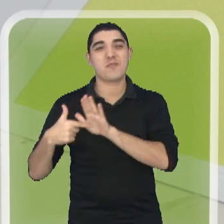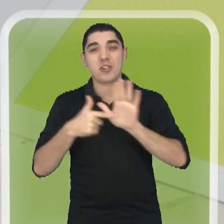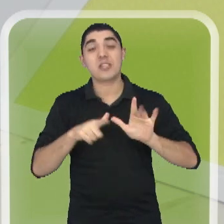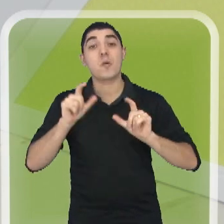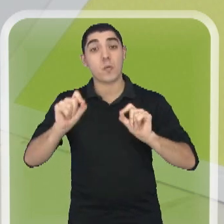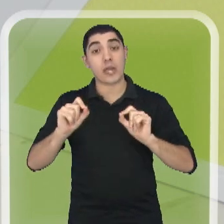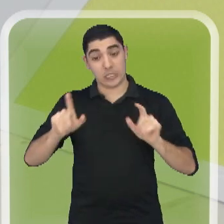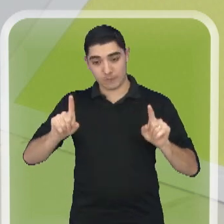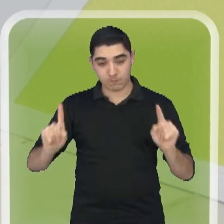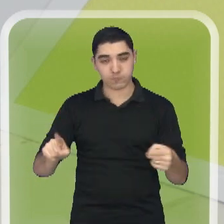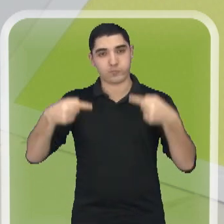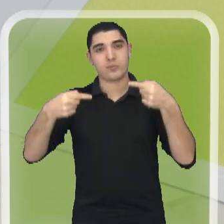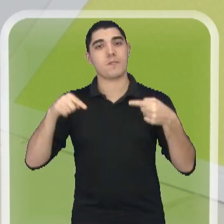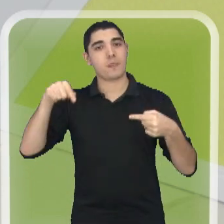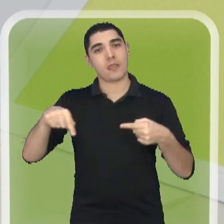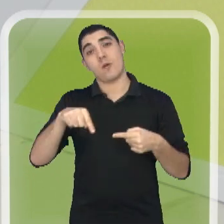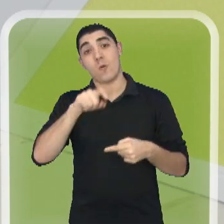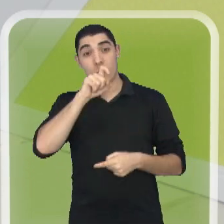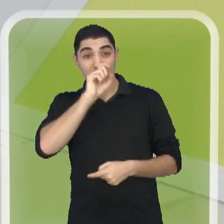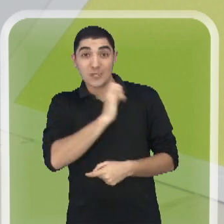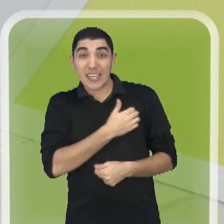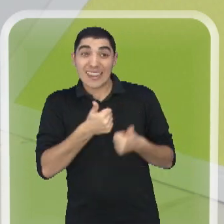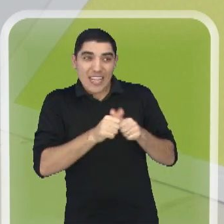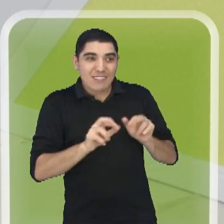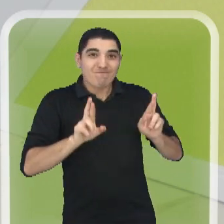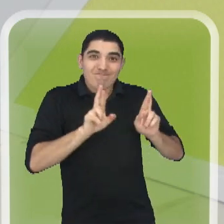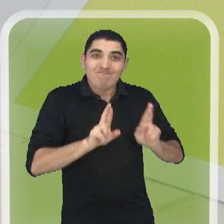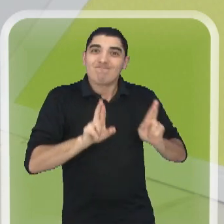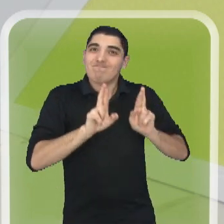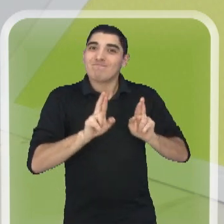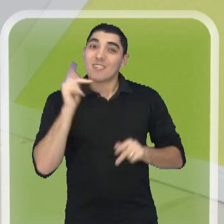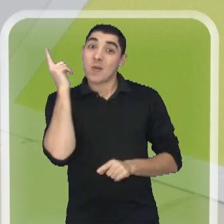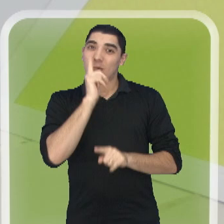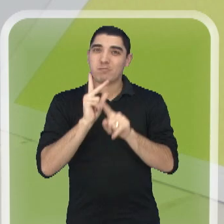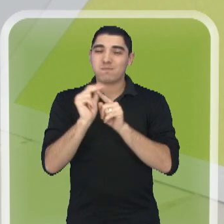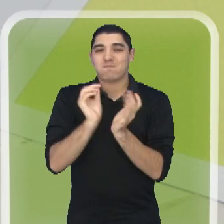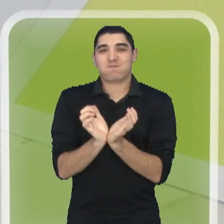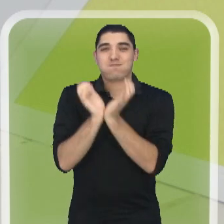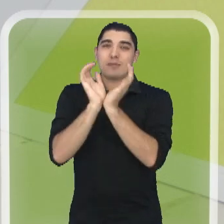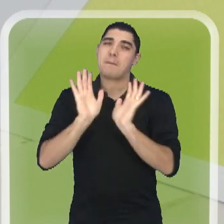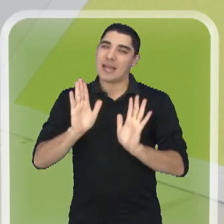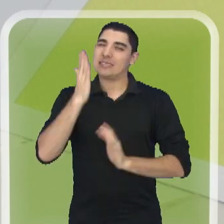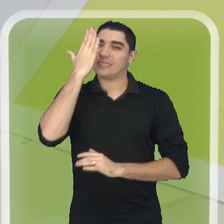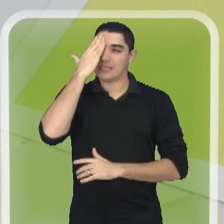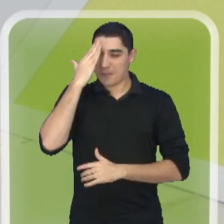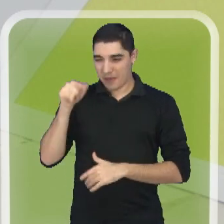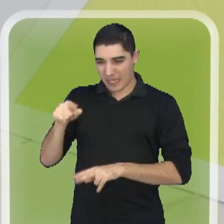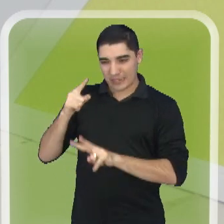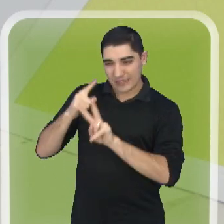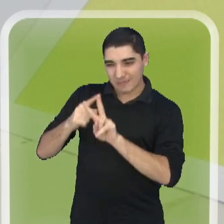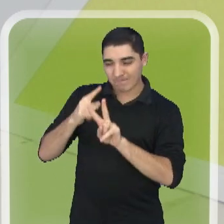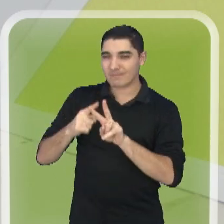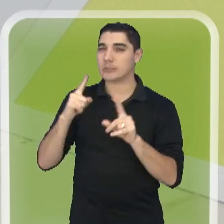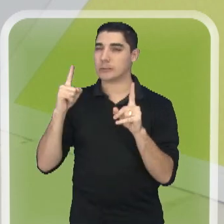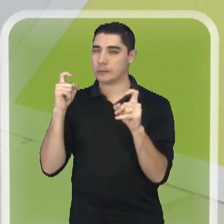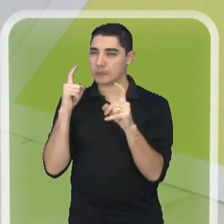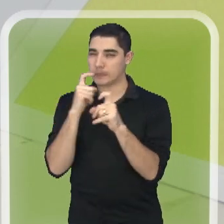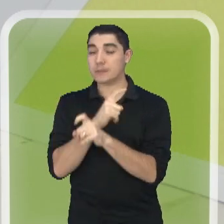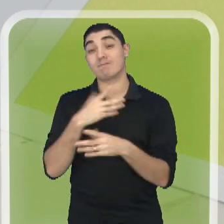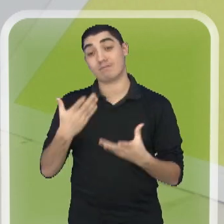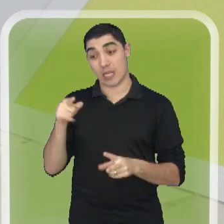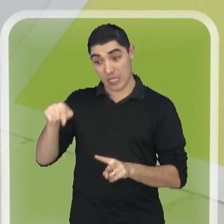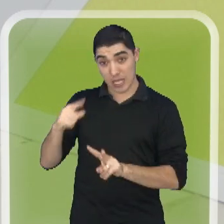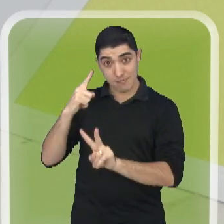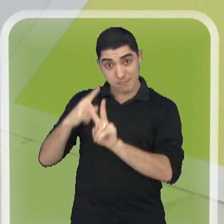decisão da Série A3. O São José vivia a expectativa de conquistar o título, mas sabia que o adversário era difícil. E o